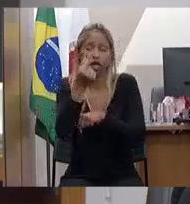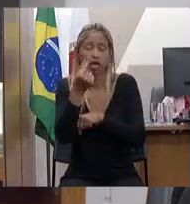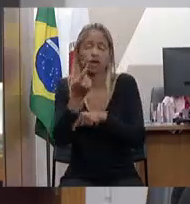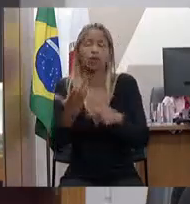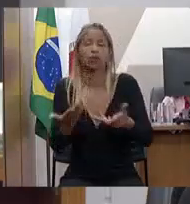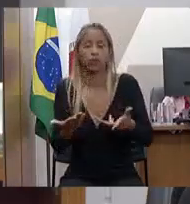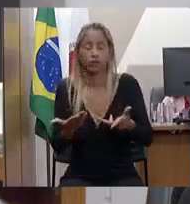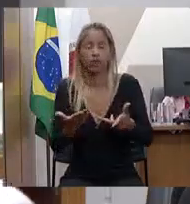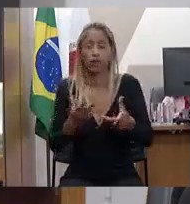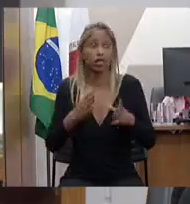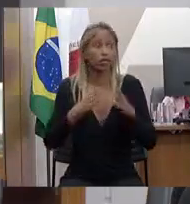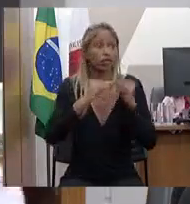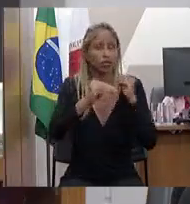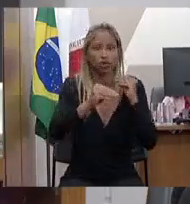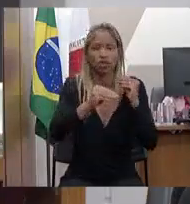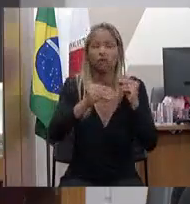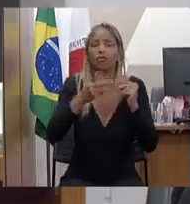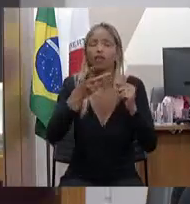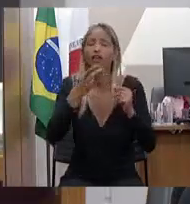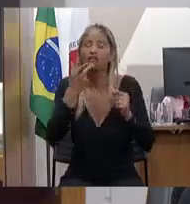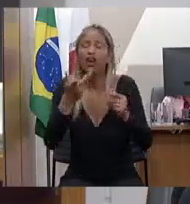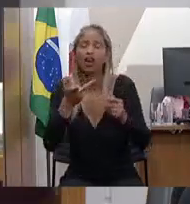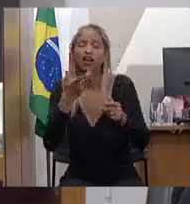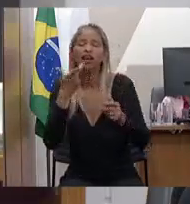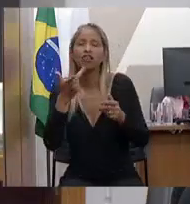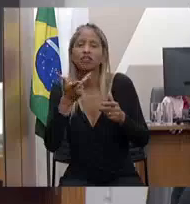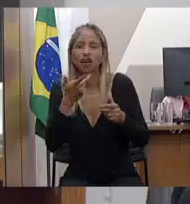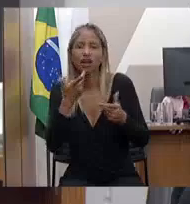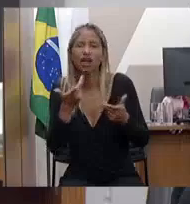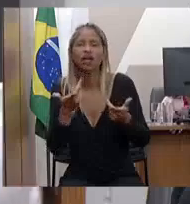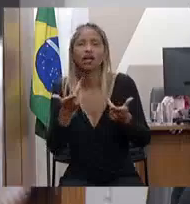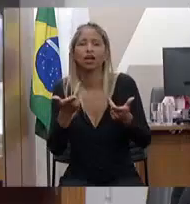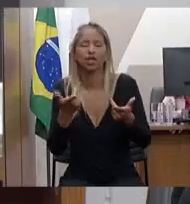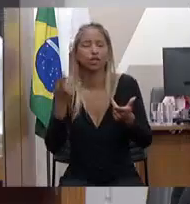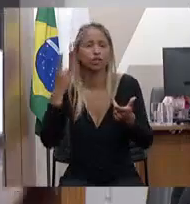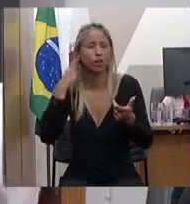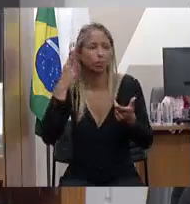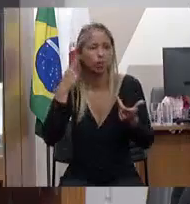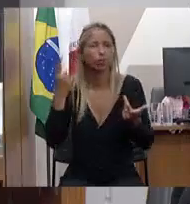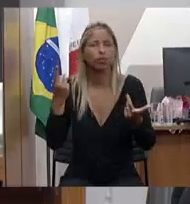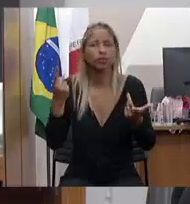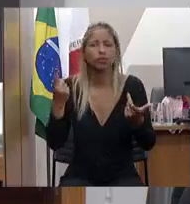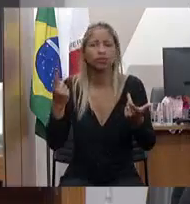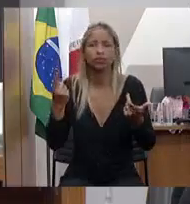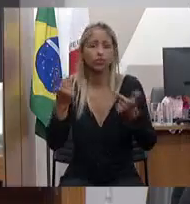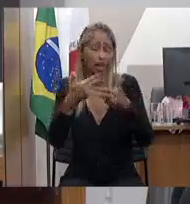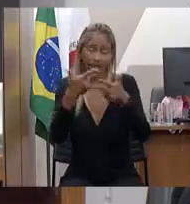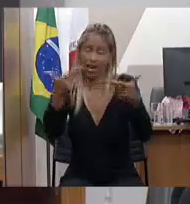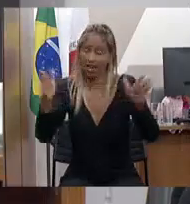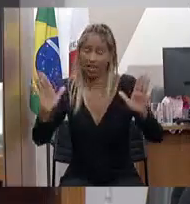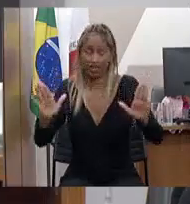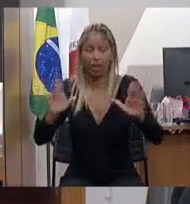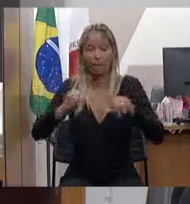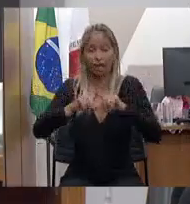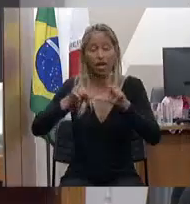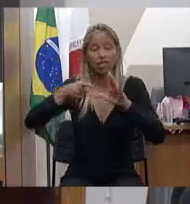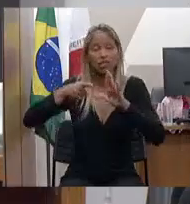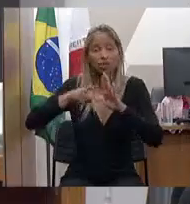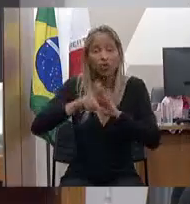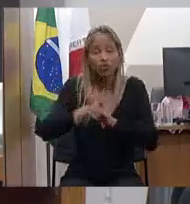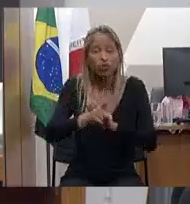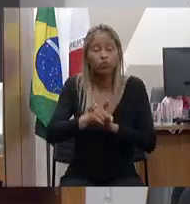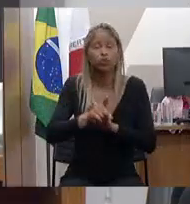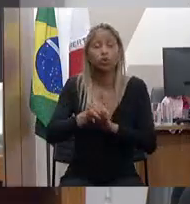de tudo isso né a gente pode ficar aí falando do ruído podemos ficar falando disso falando aquilo mas assim no fundo no fundo